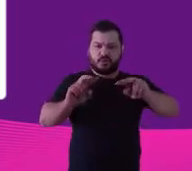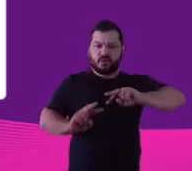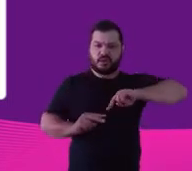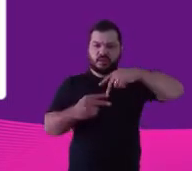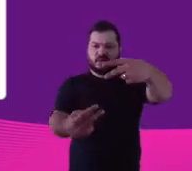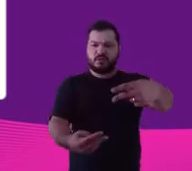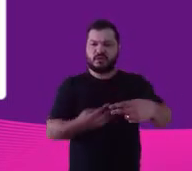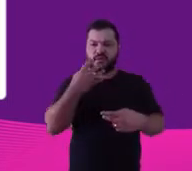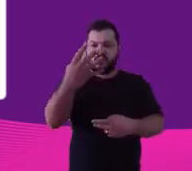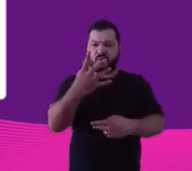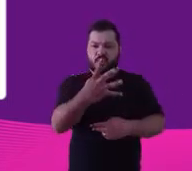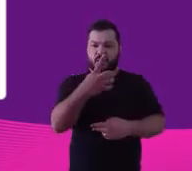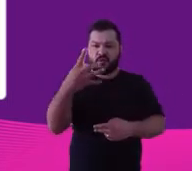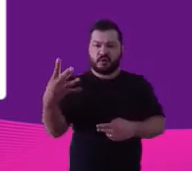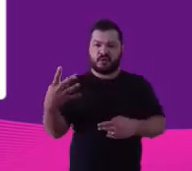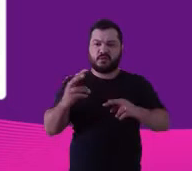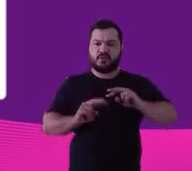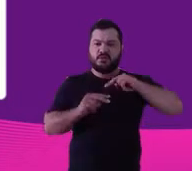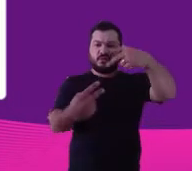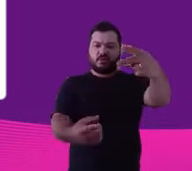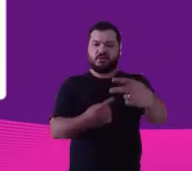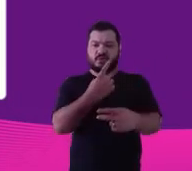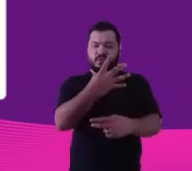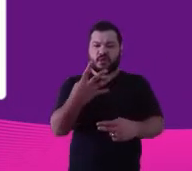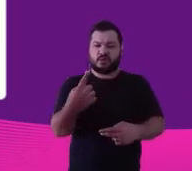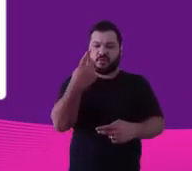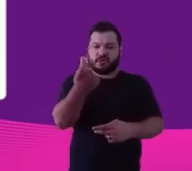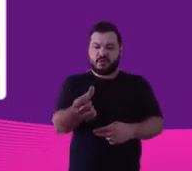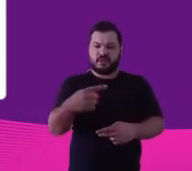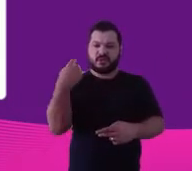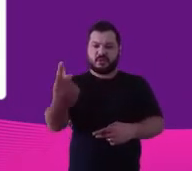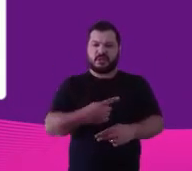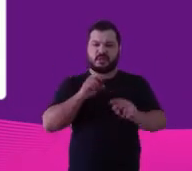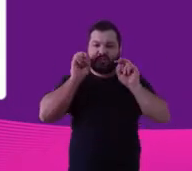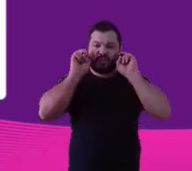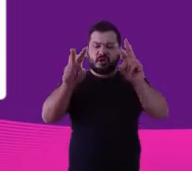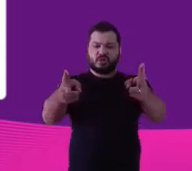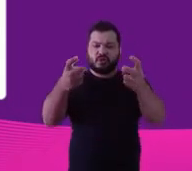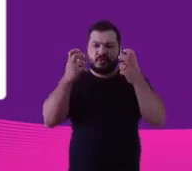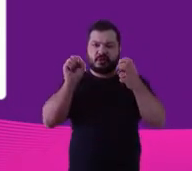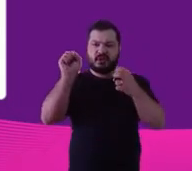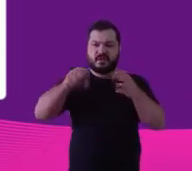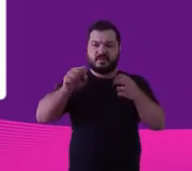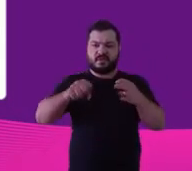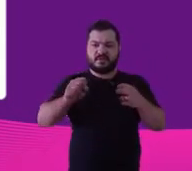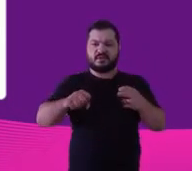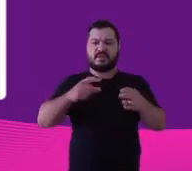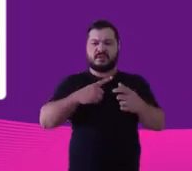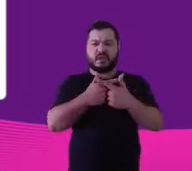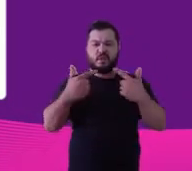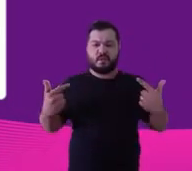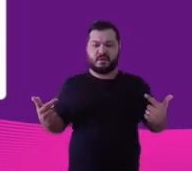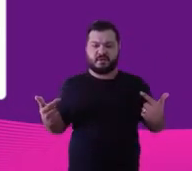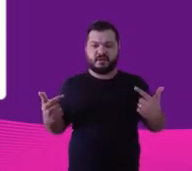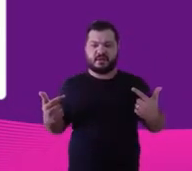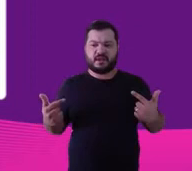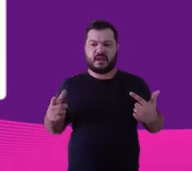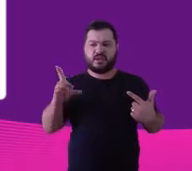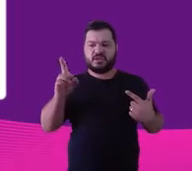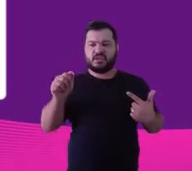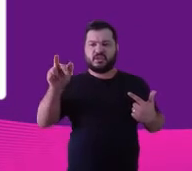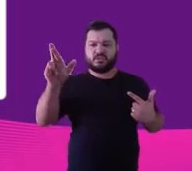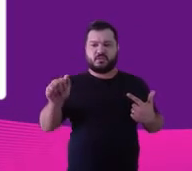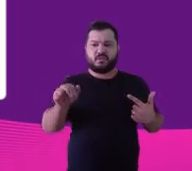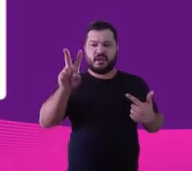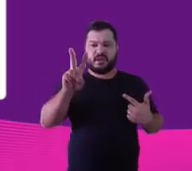4 14 translocação do 14 16 a gente observa que sim a alma vantagem é para o dar